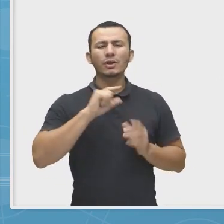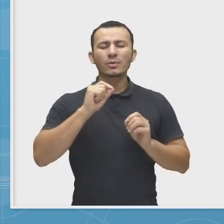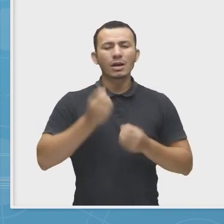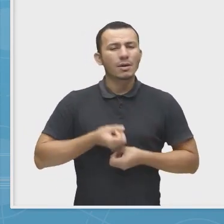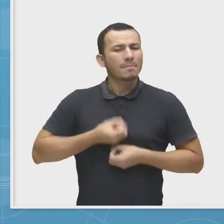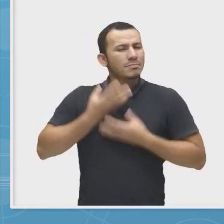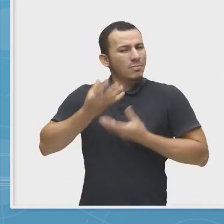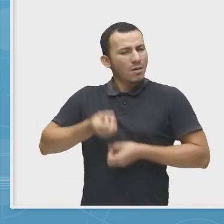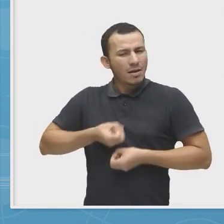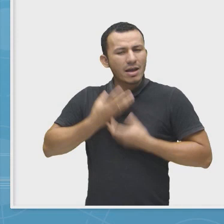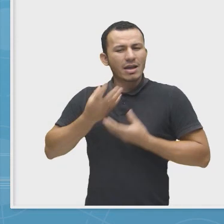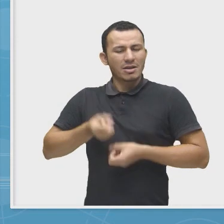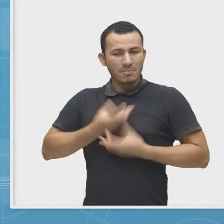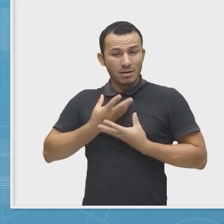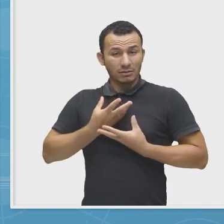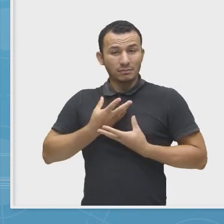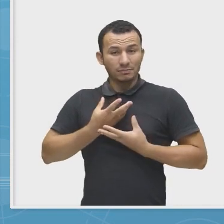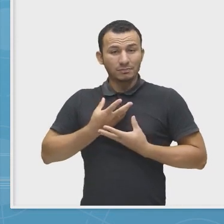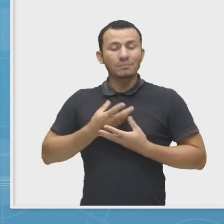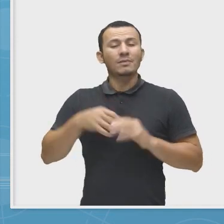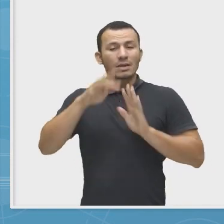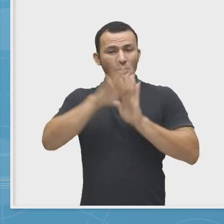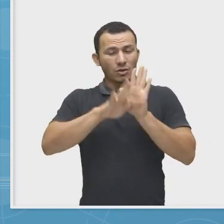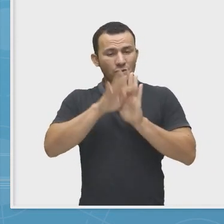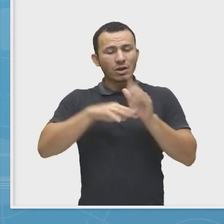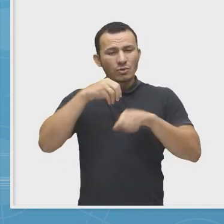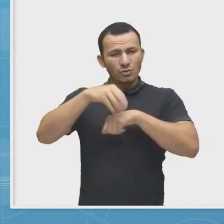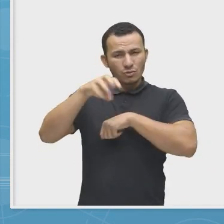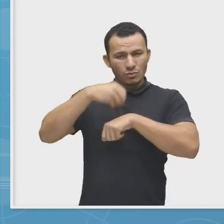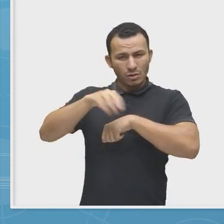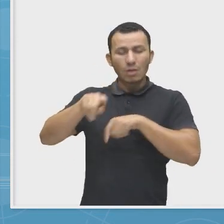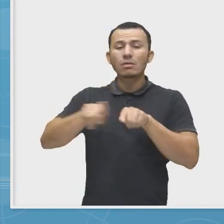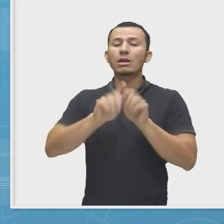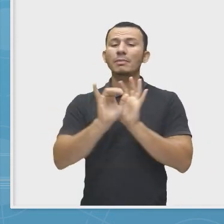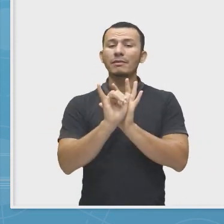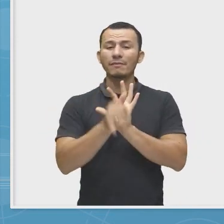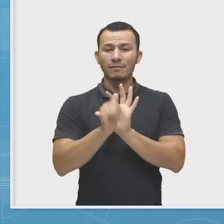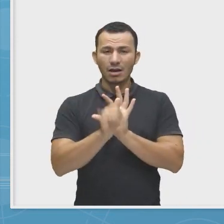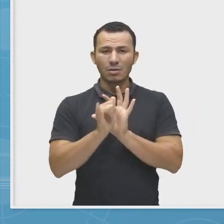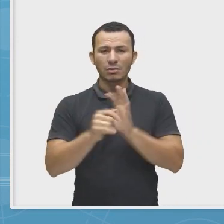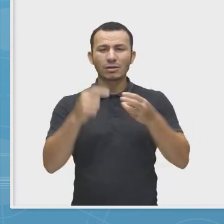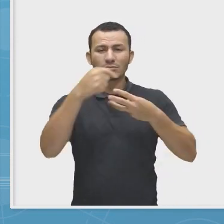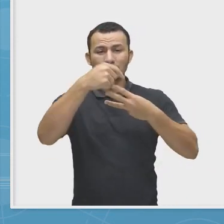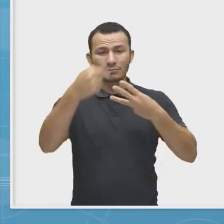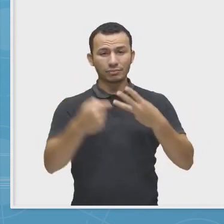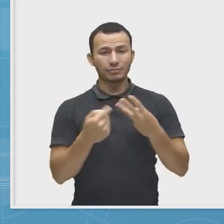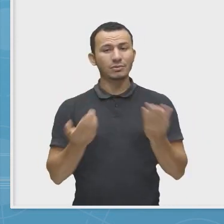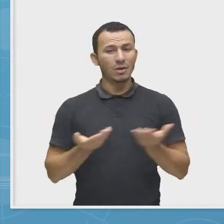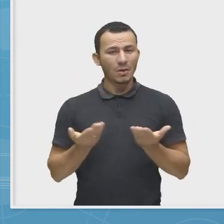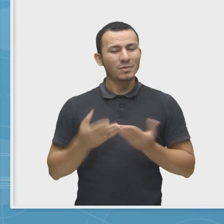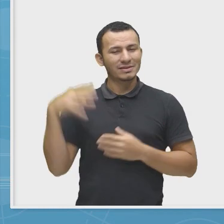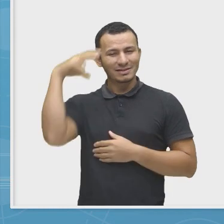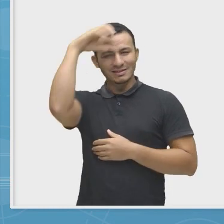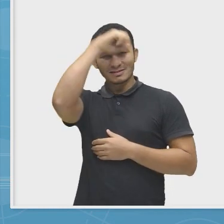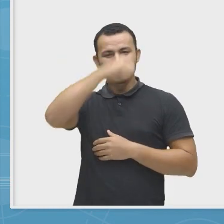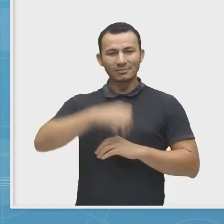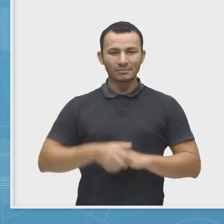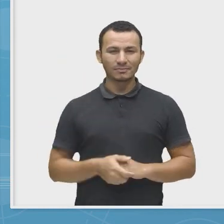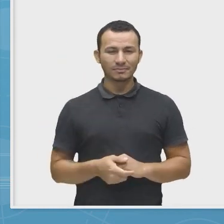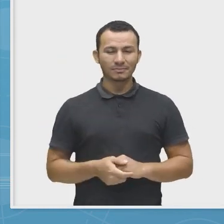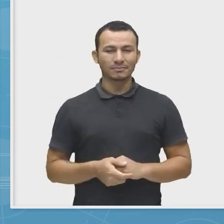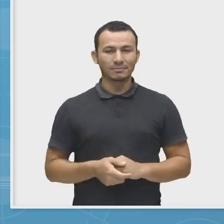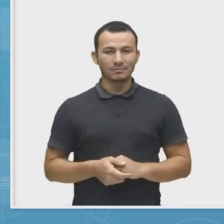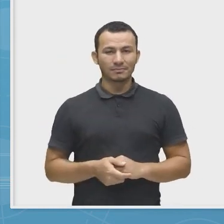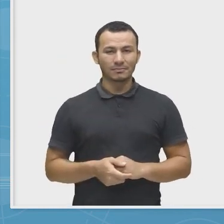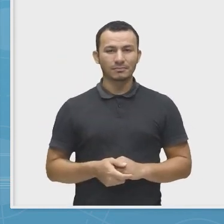o texto instrutivo, o texto injuntivo e fábula. São esses três gêneros que nós vamos estudar hoje,